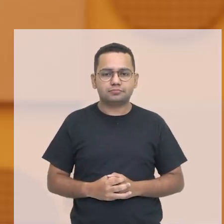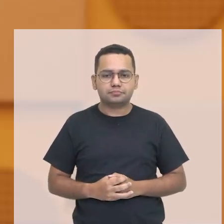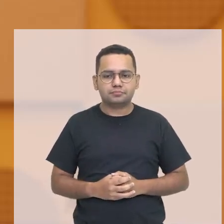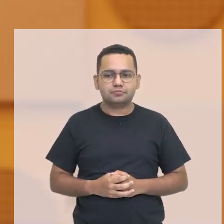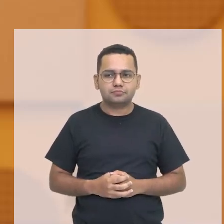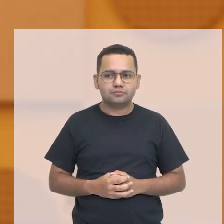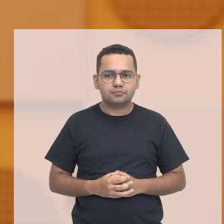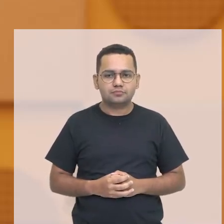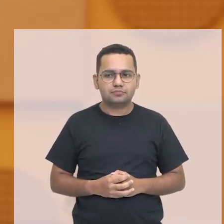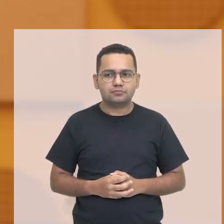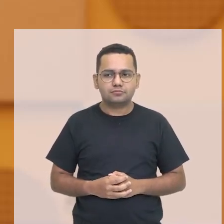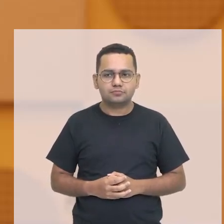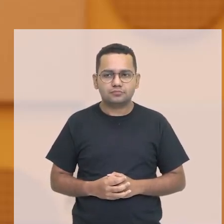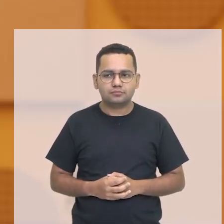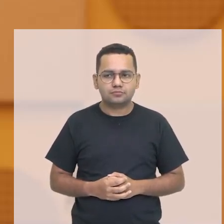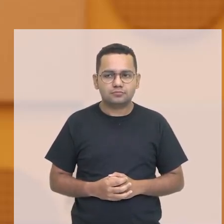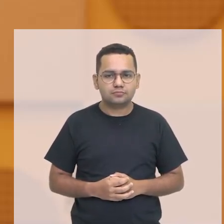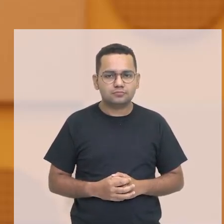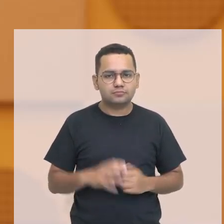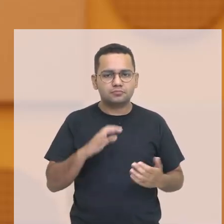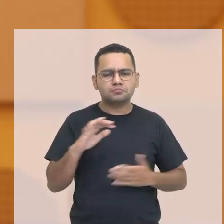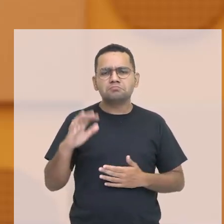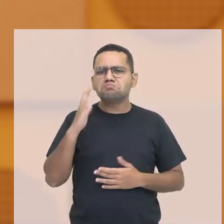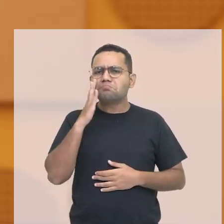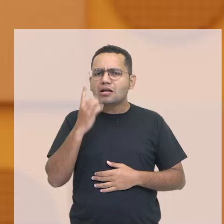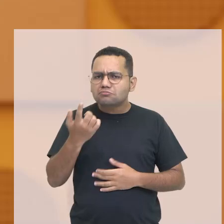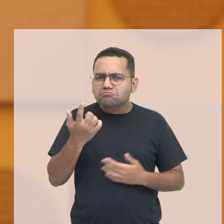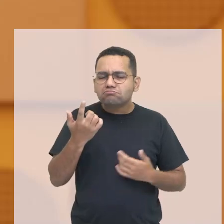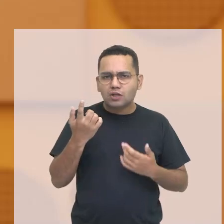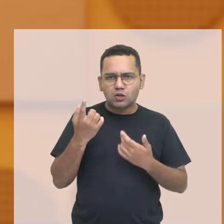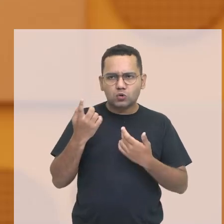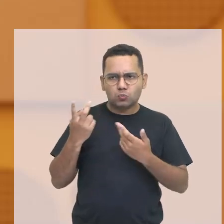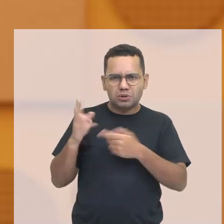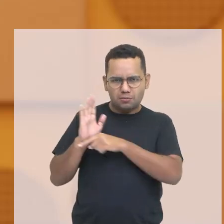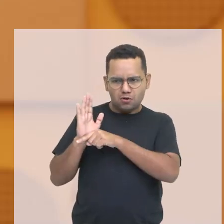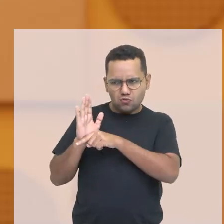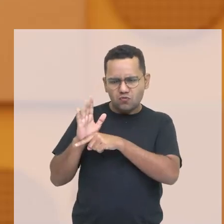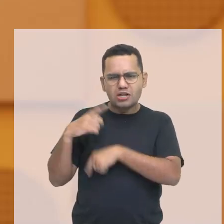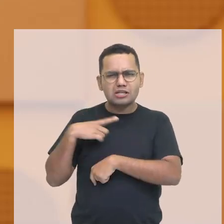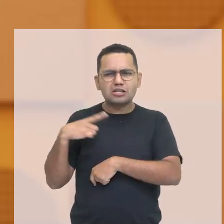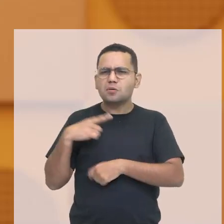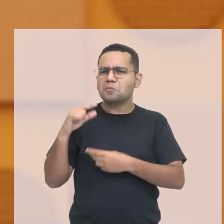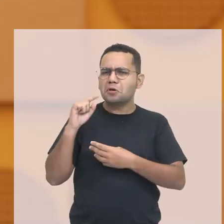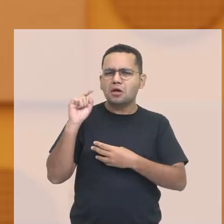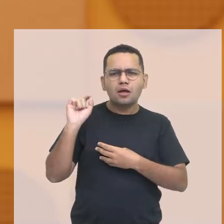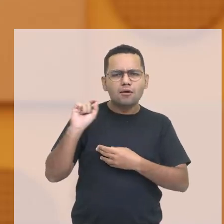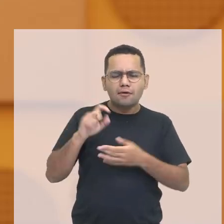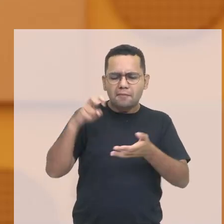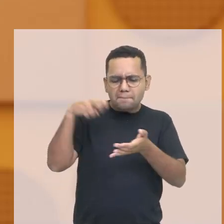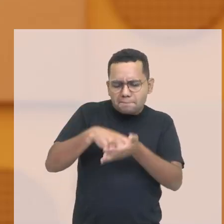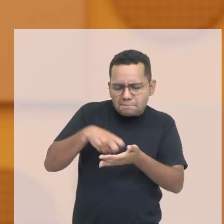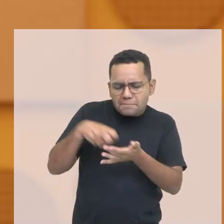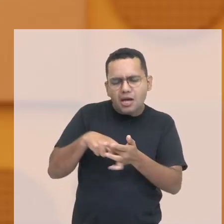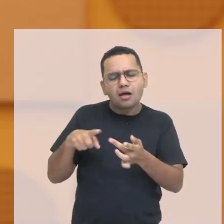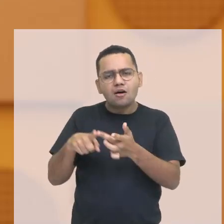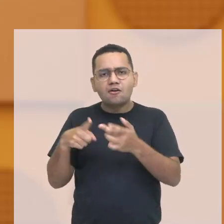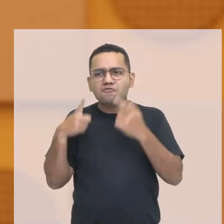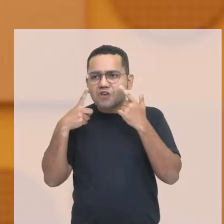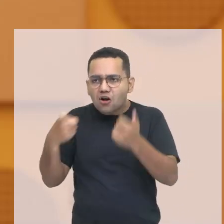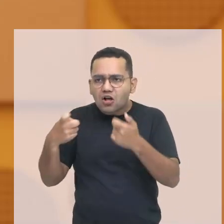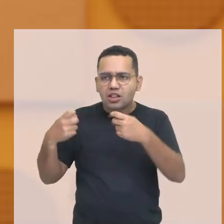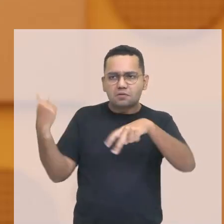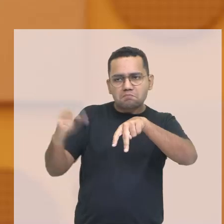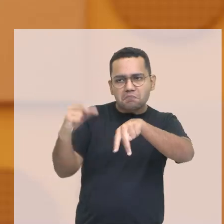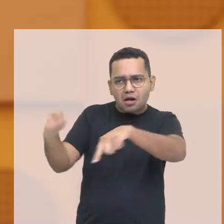a questão tanto de repressão, quanto a questão de tortura, quanto a questão violenta que marcou esse período do